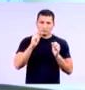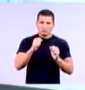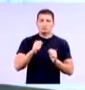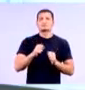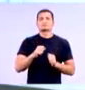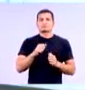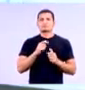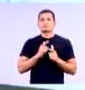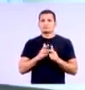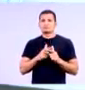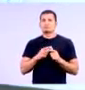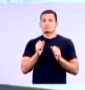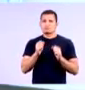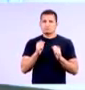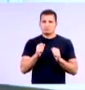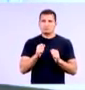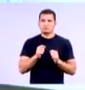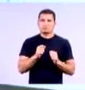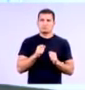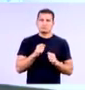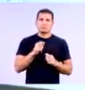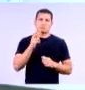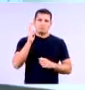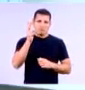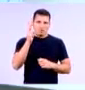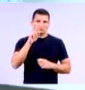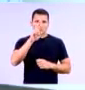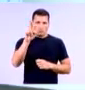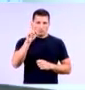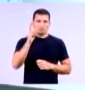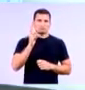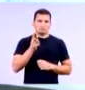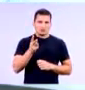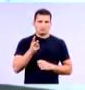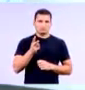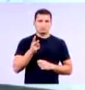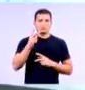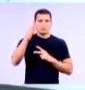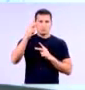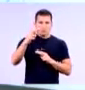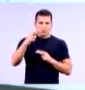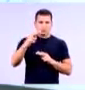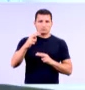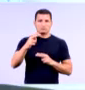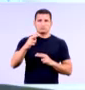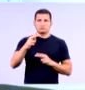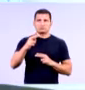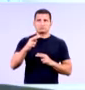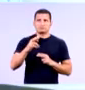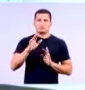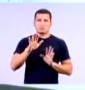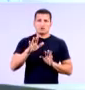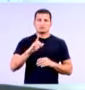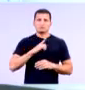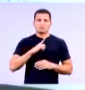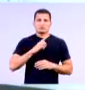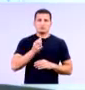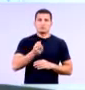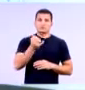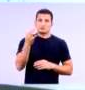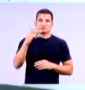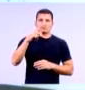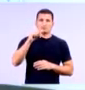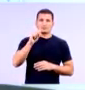ter o mesmo nome, o método ter um nome, o método construtor ter conta corrente quer dizer o mesmo nome, ele tem a quantidade de